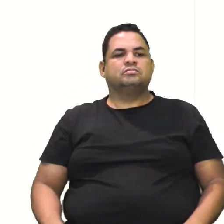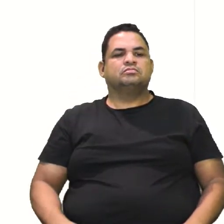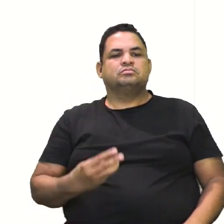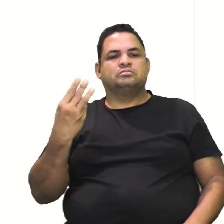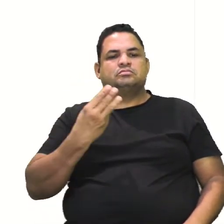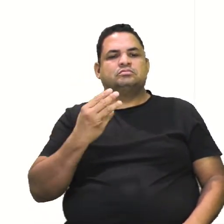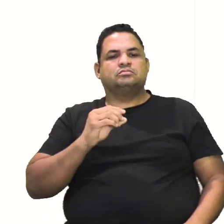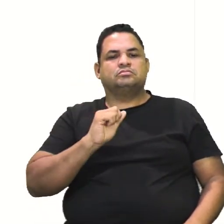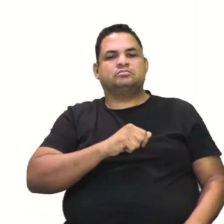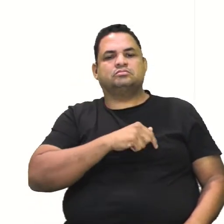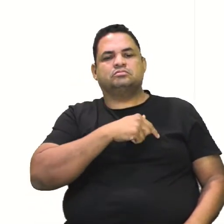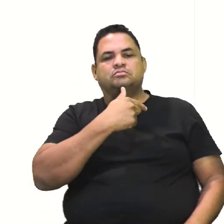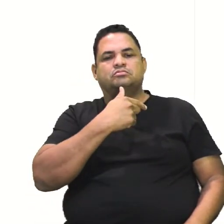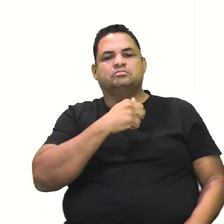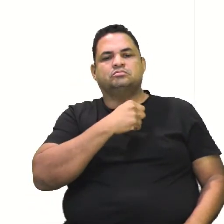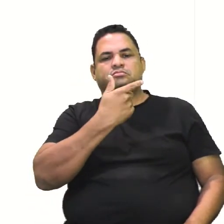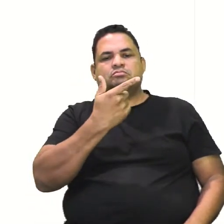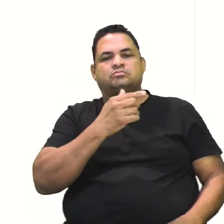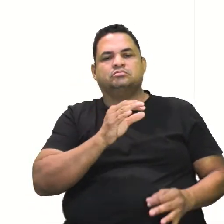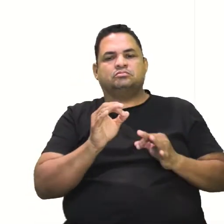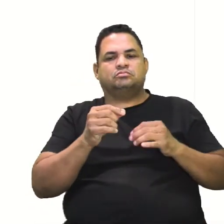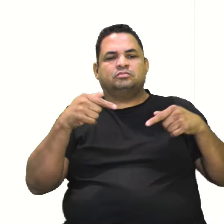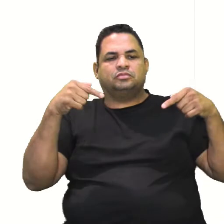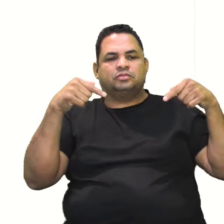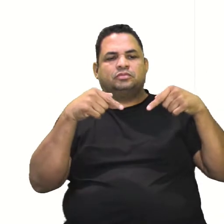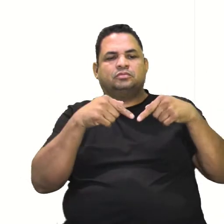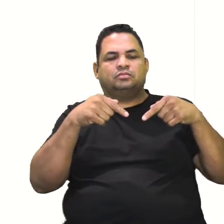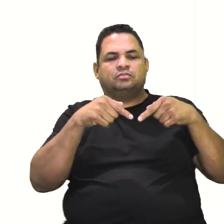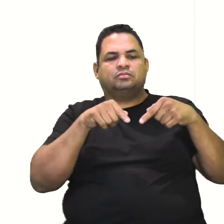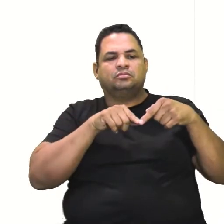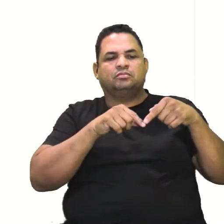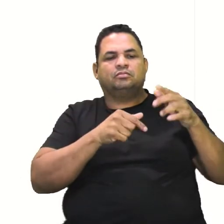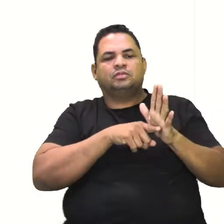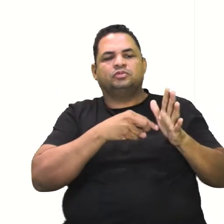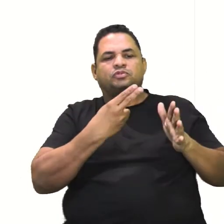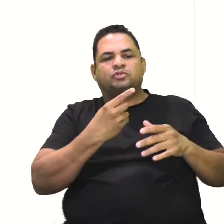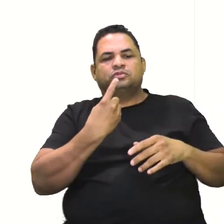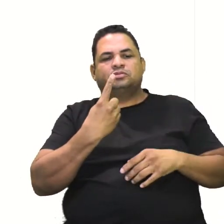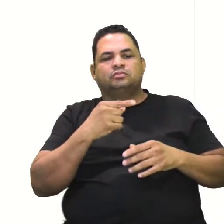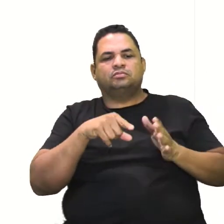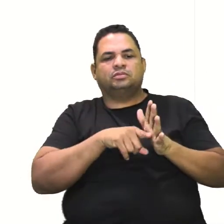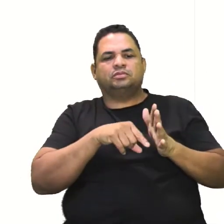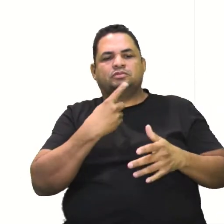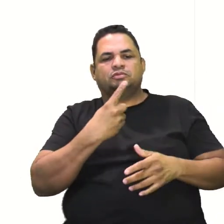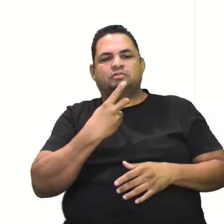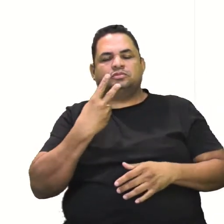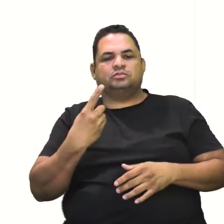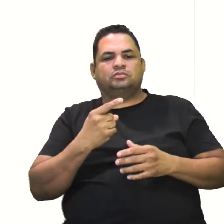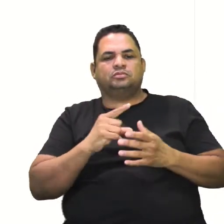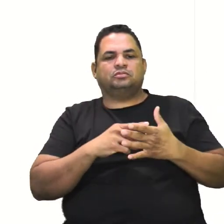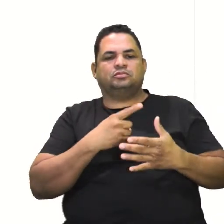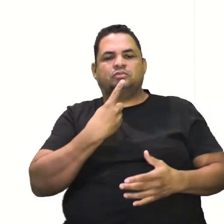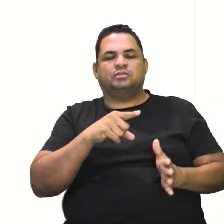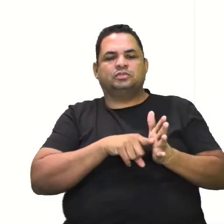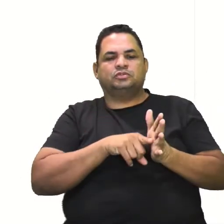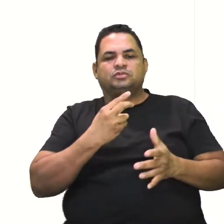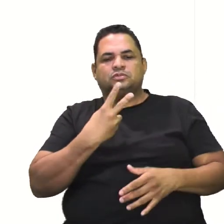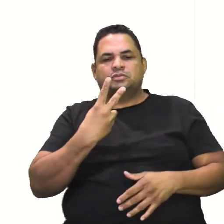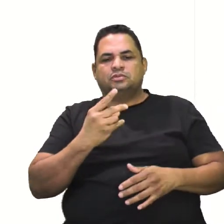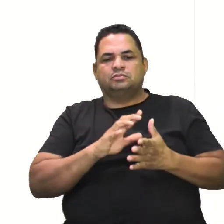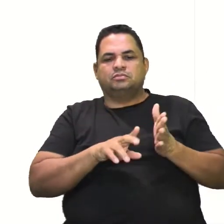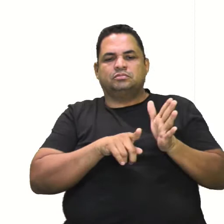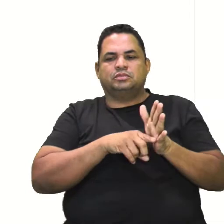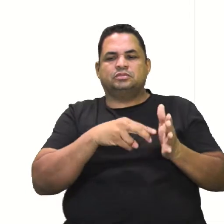Terceiro, é o quadrado formado pelos vértices menos 2 e 1, menos 1 e 1, menos 1 e